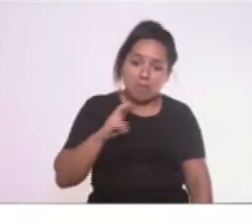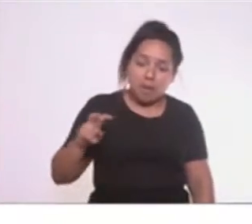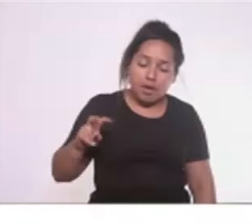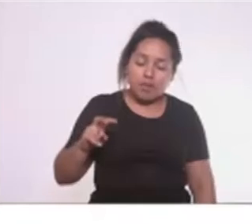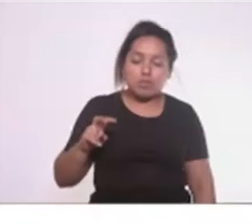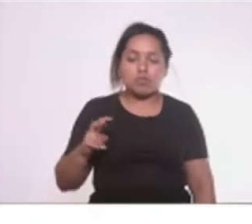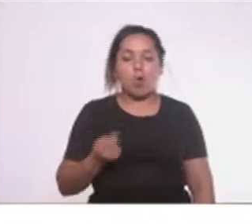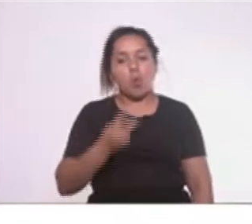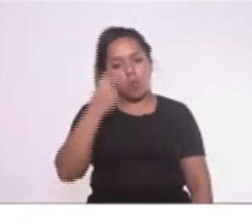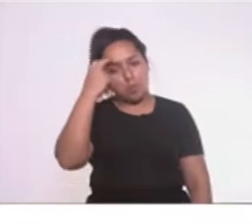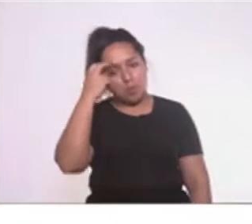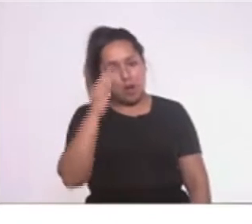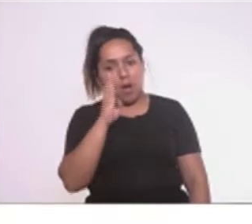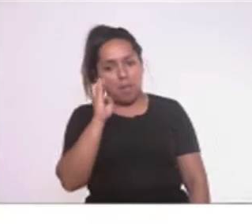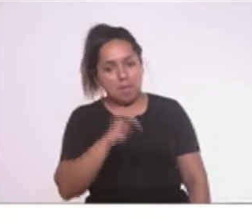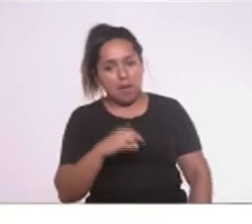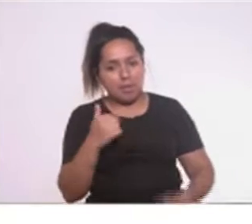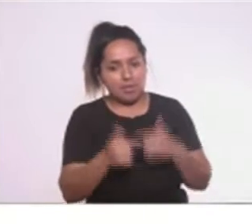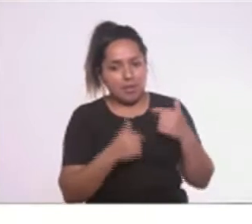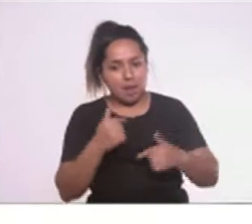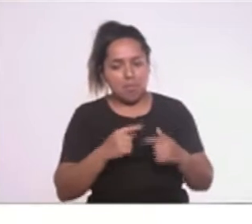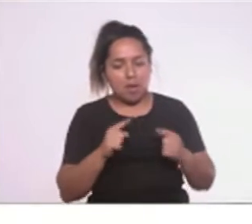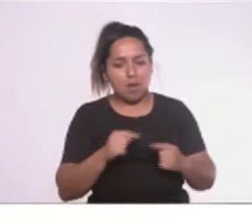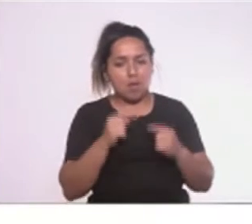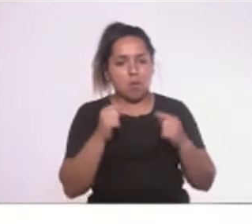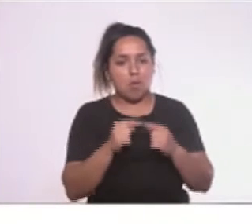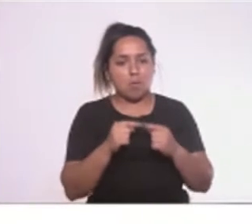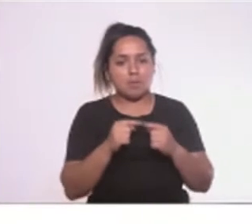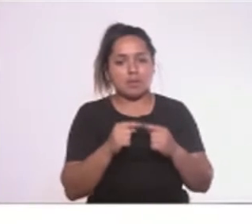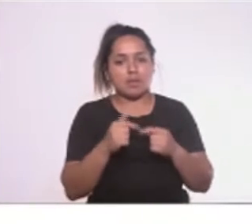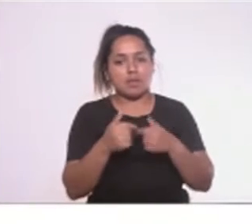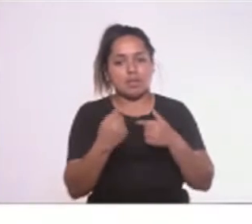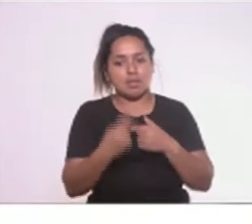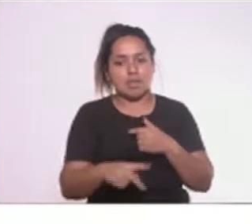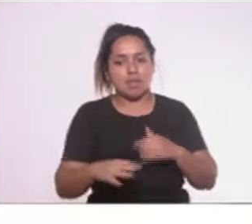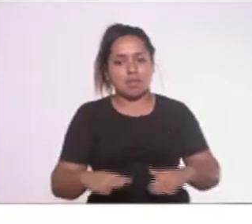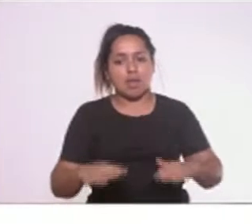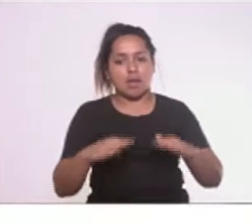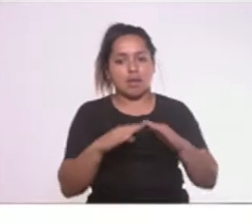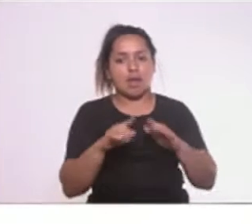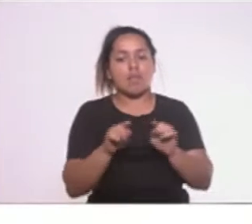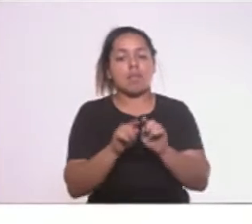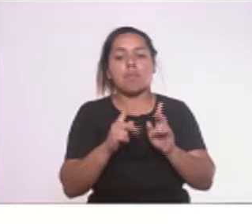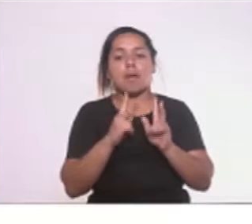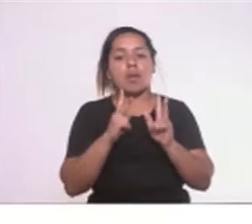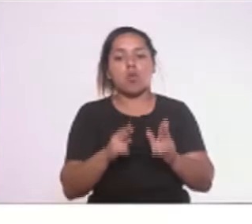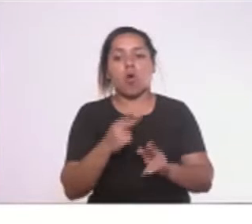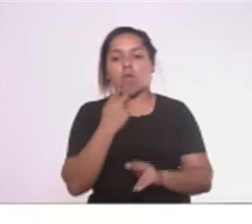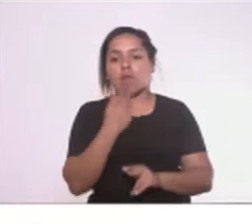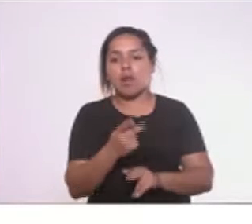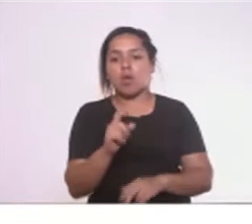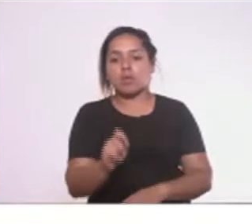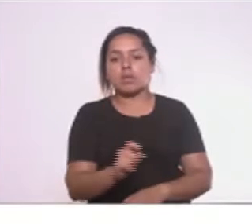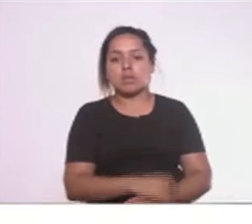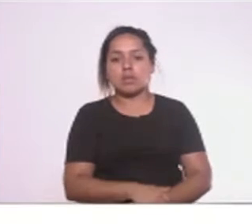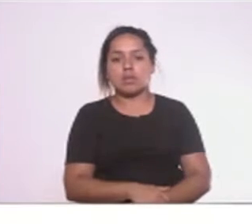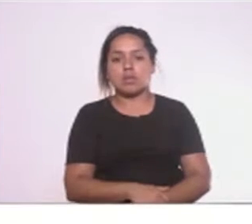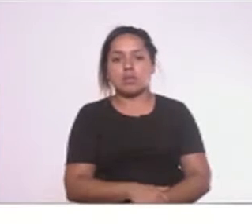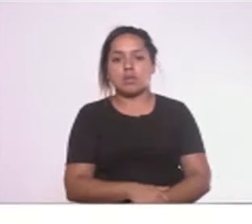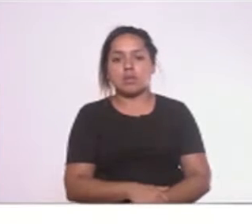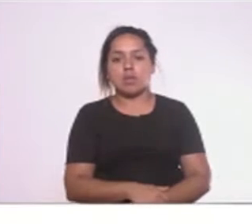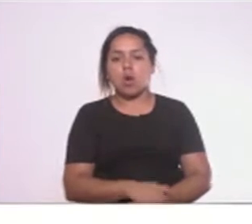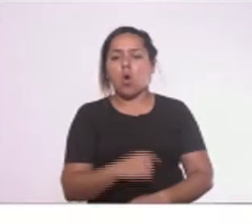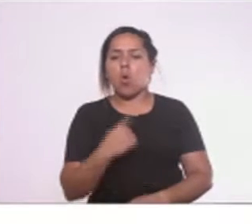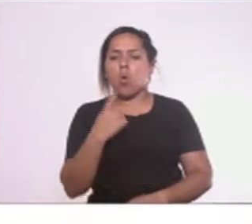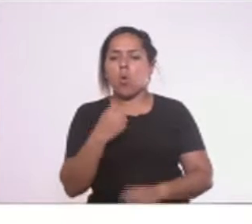muito fortemente e positivamente no trabalho desta casa. Da mesma maneira, eu quero ressaltar um aspecto que me parece importante